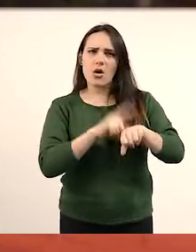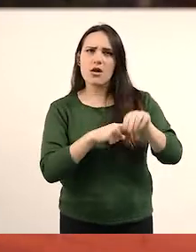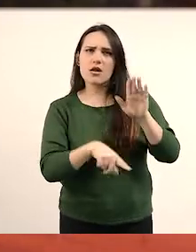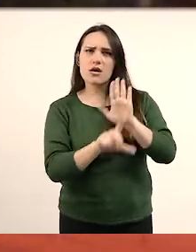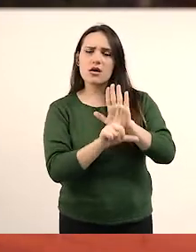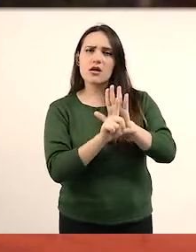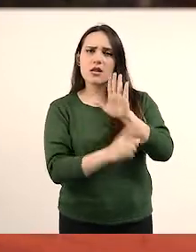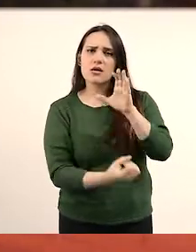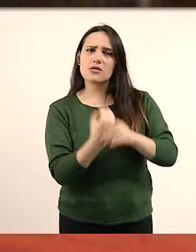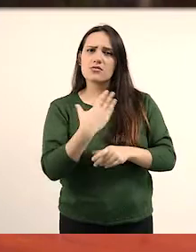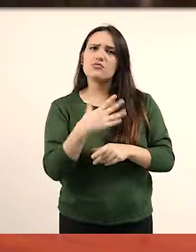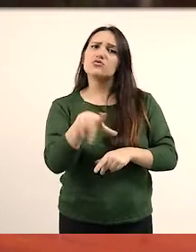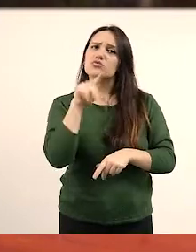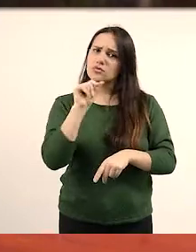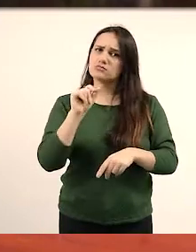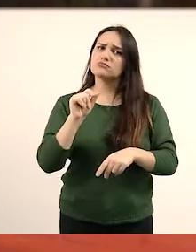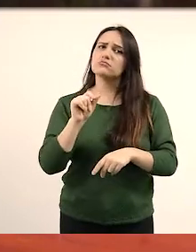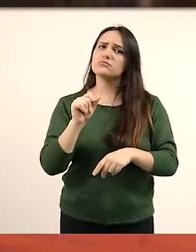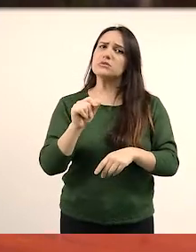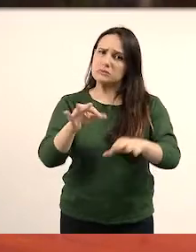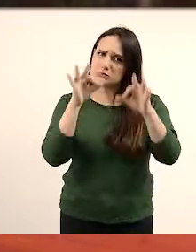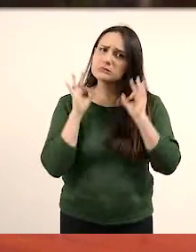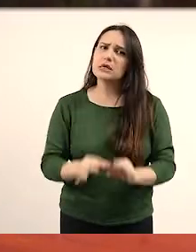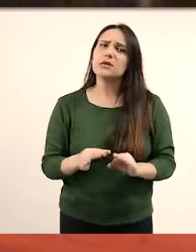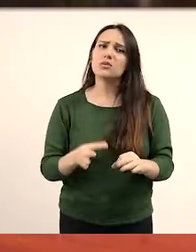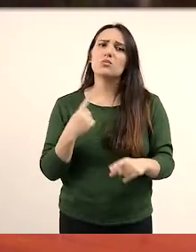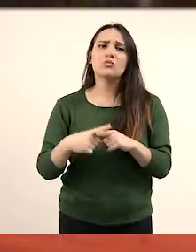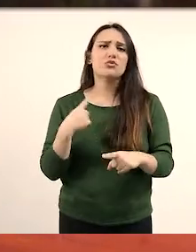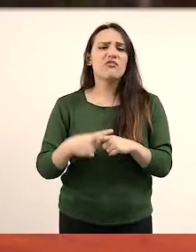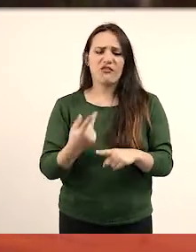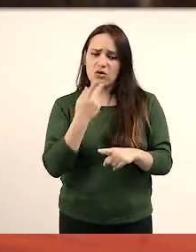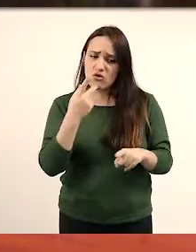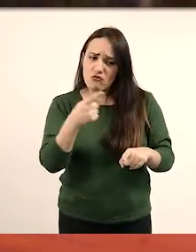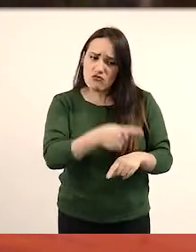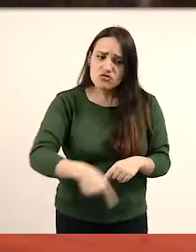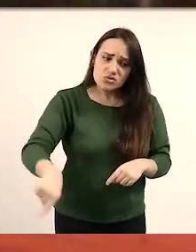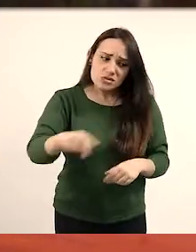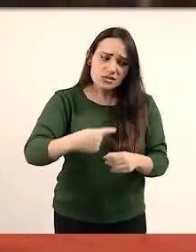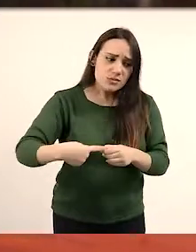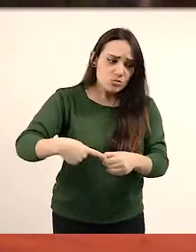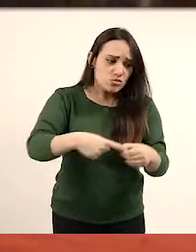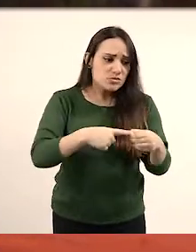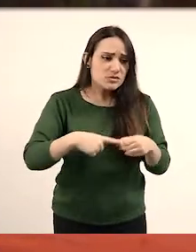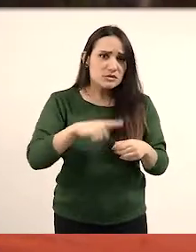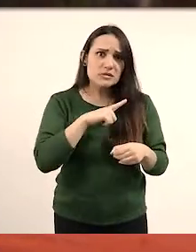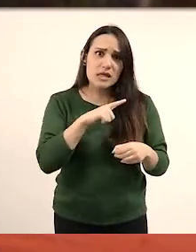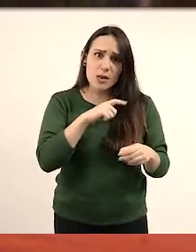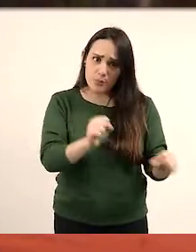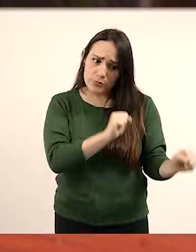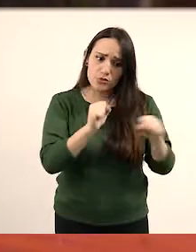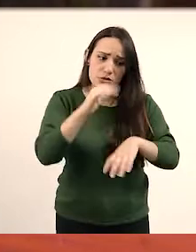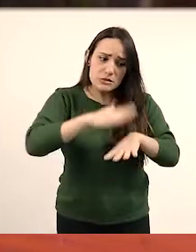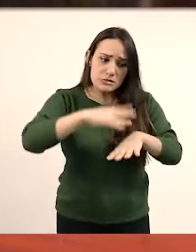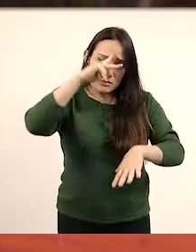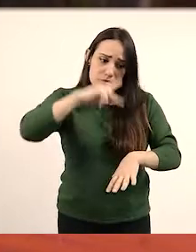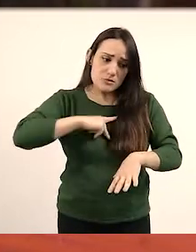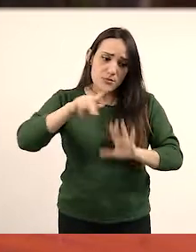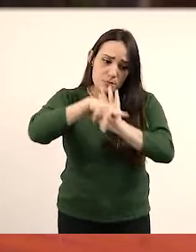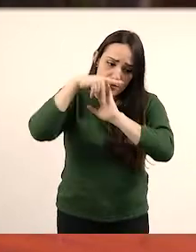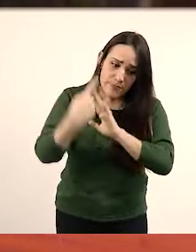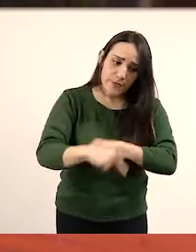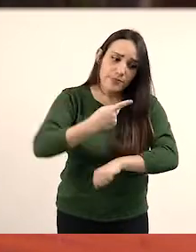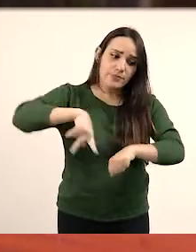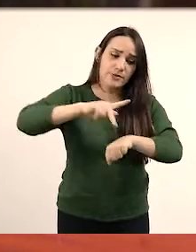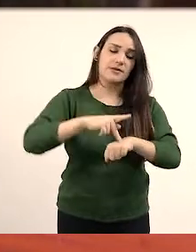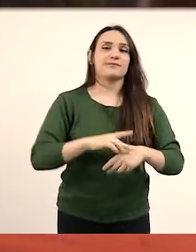constituinte praticou um ato importantíssimo. Ele conferiu aos municípios o status de ente